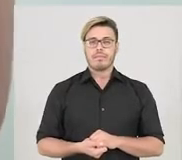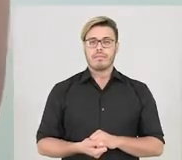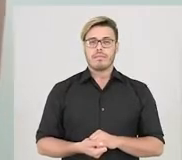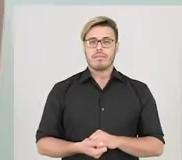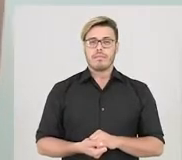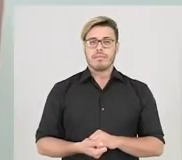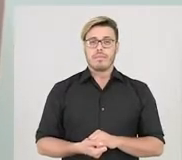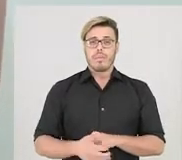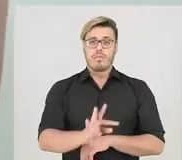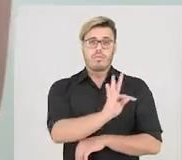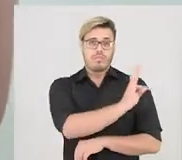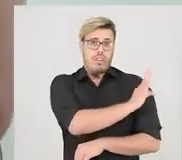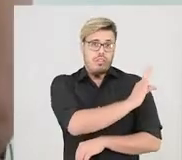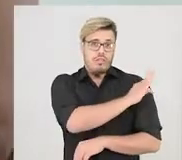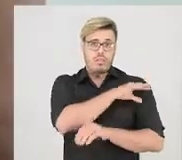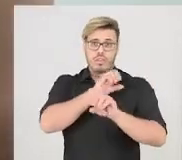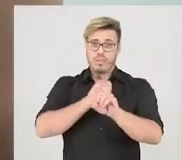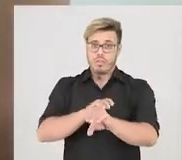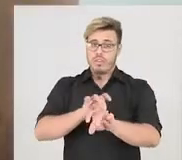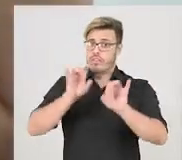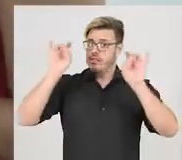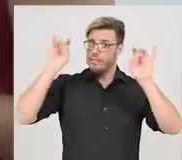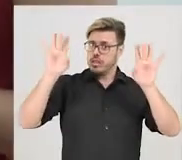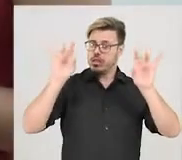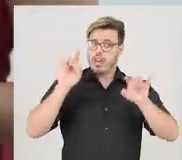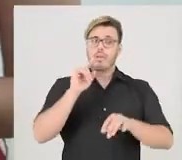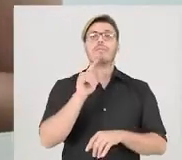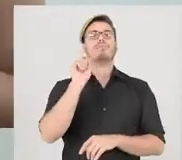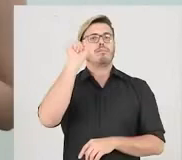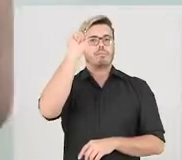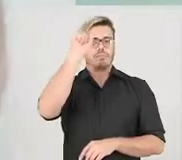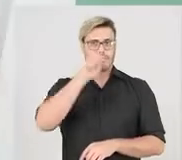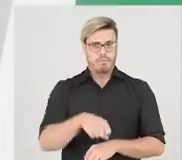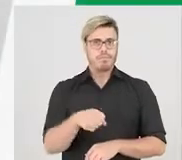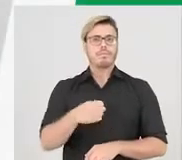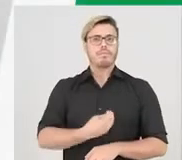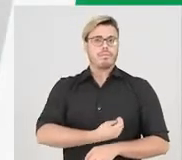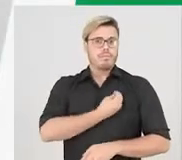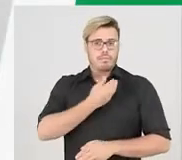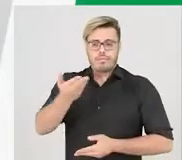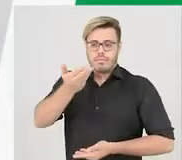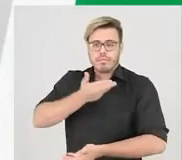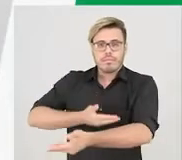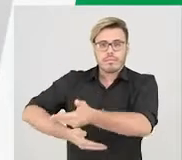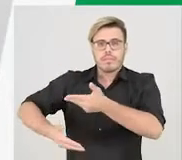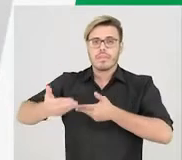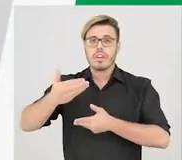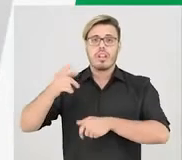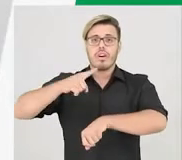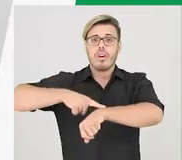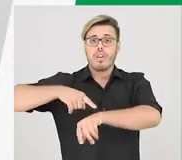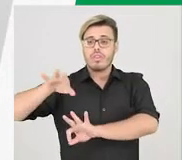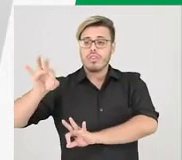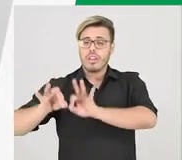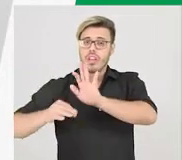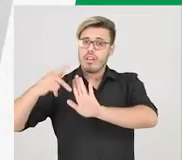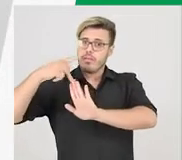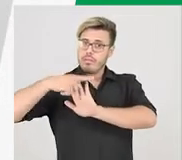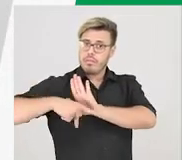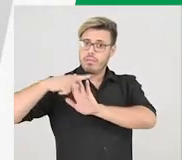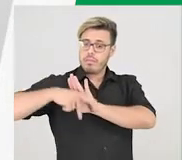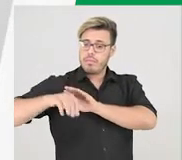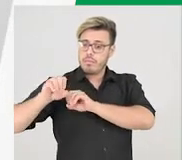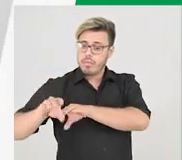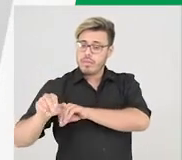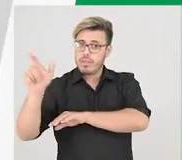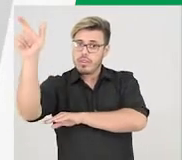Os técnicos da educação especial, eles participam da construção do plano educacional individualizado e